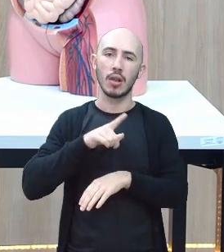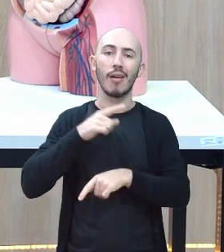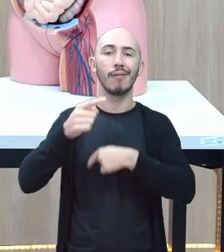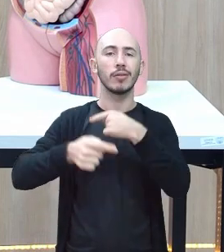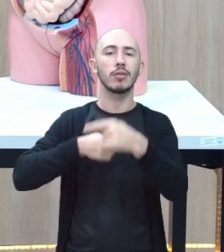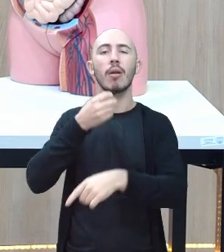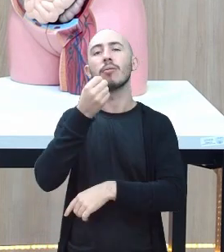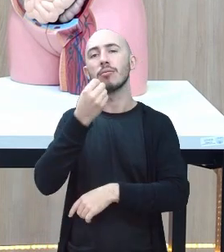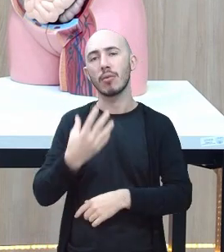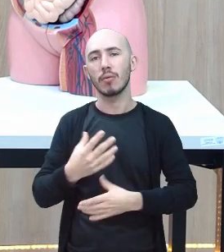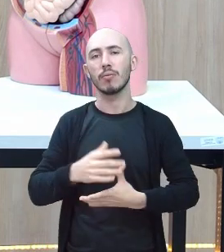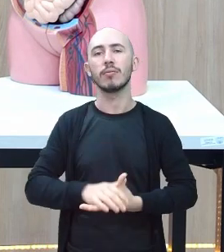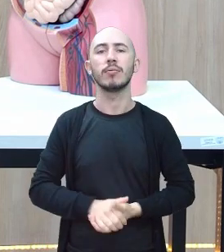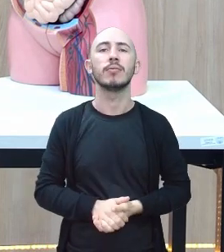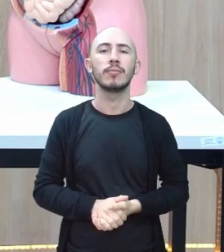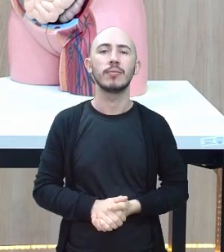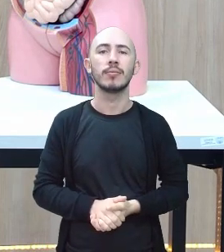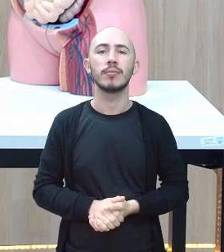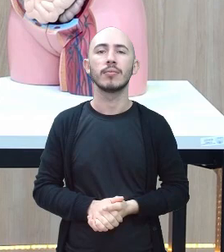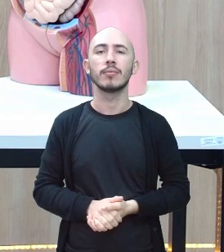bem.